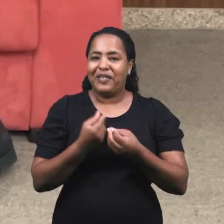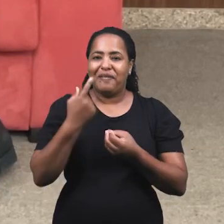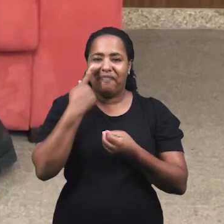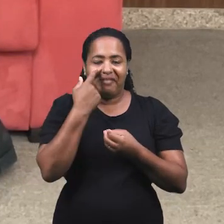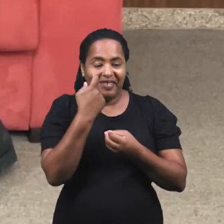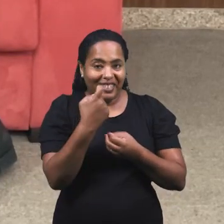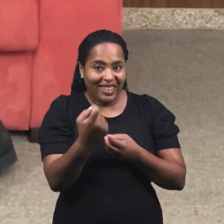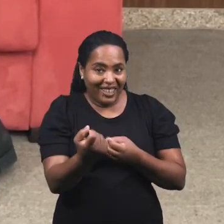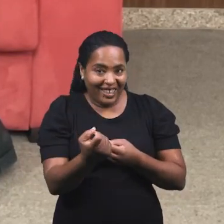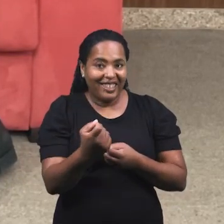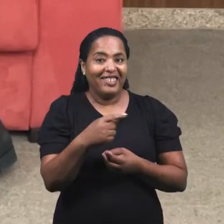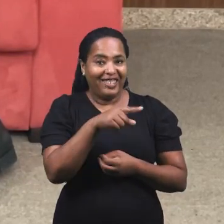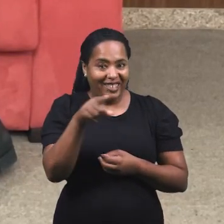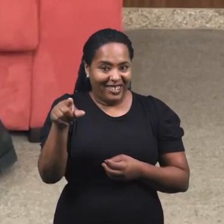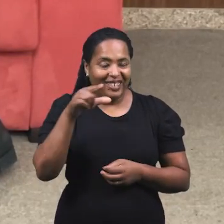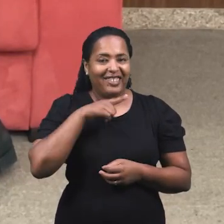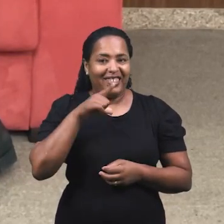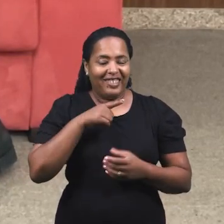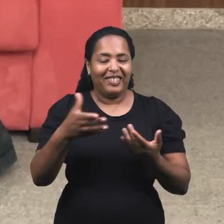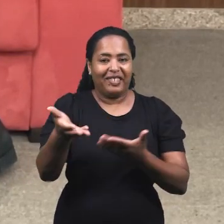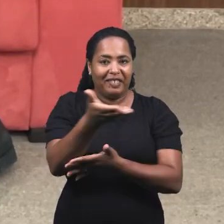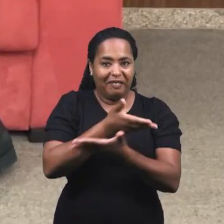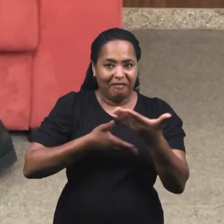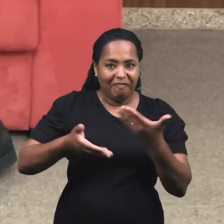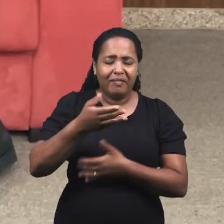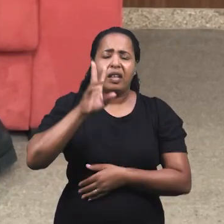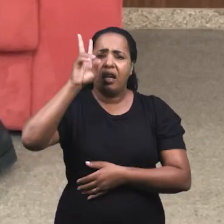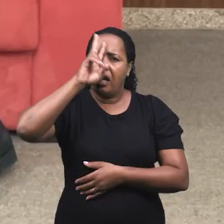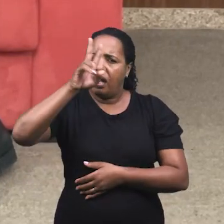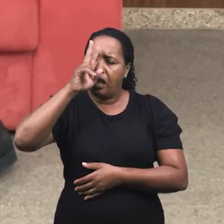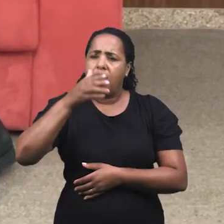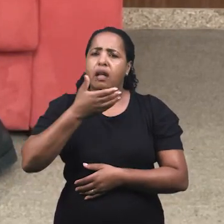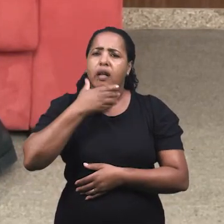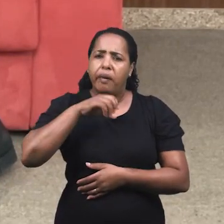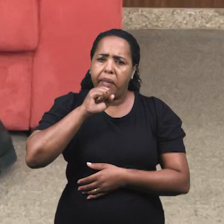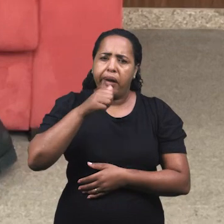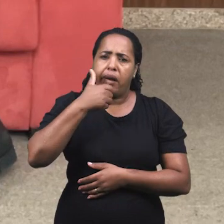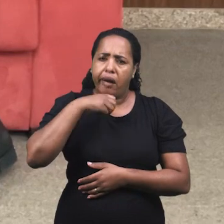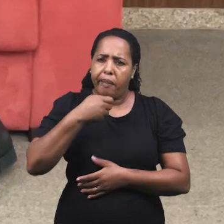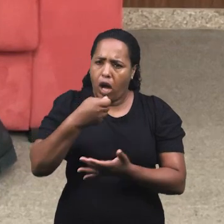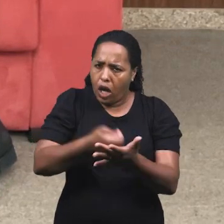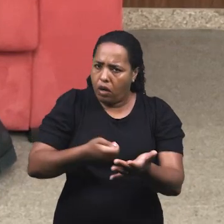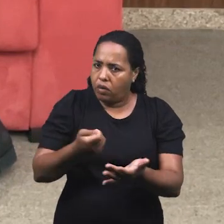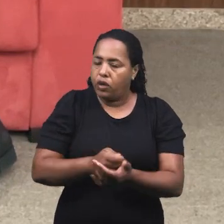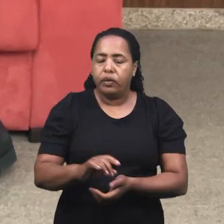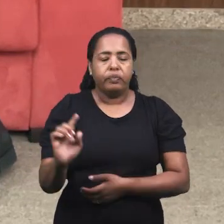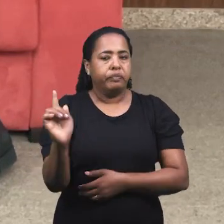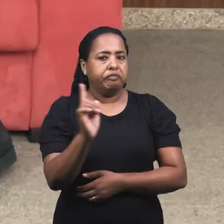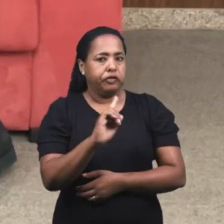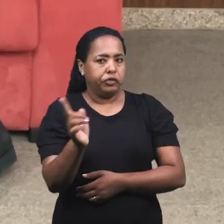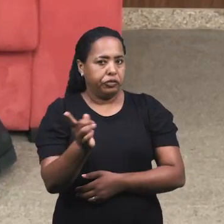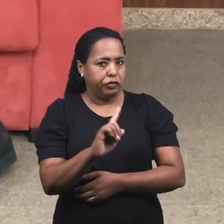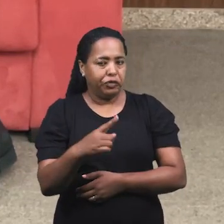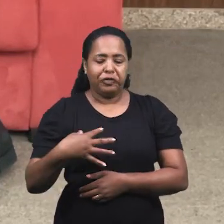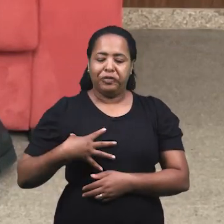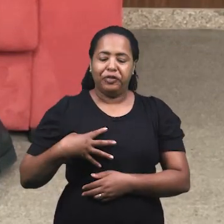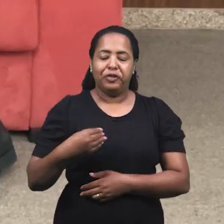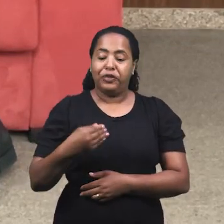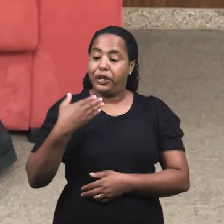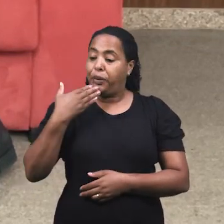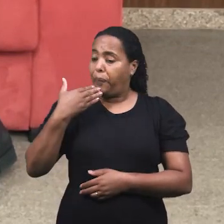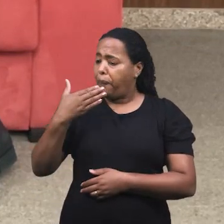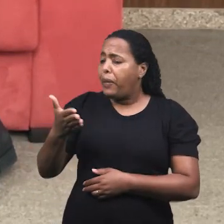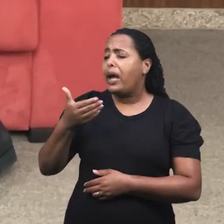estão interessados em participar. E eu sempre lembro, não são os pais que estão obrigando os filhos, de forma nenhuma. Os filhos